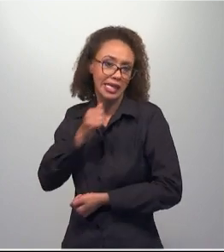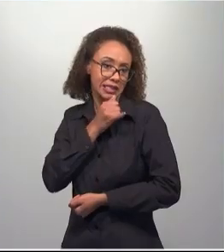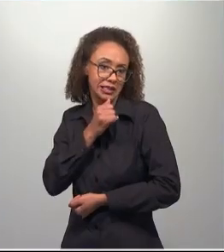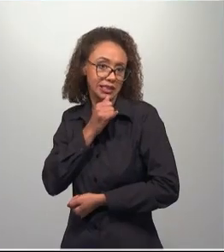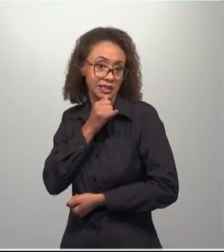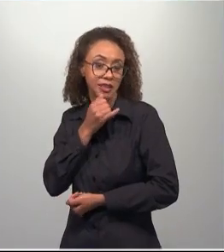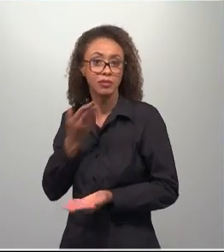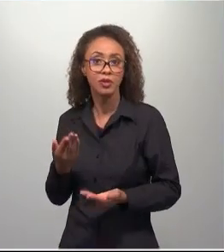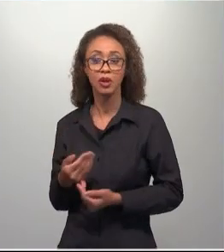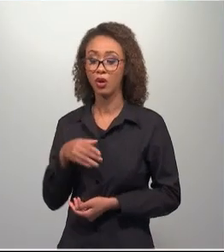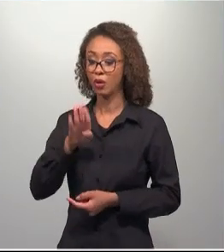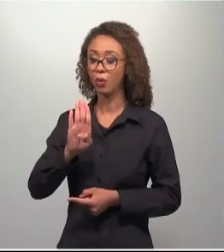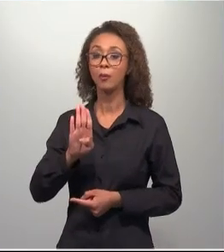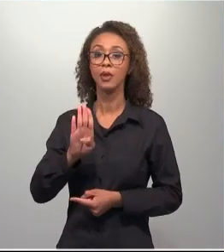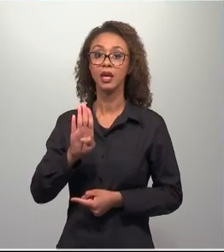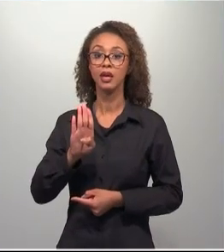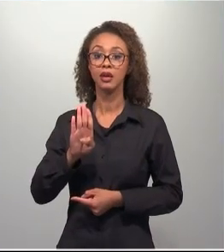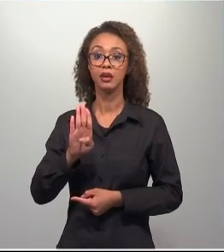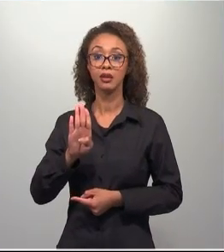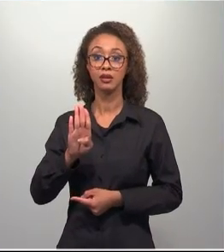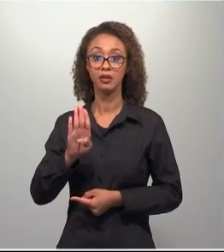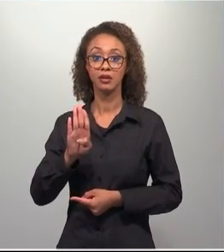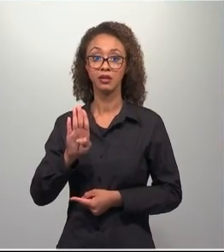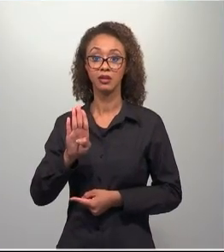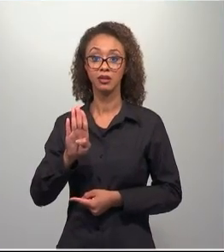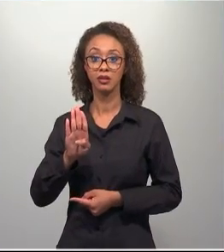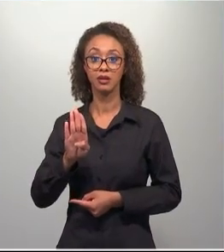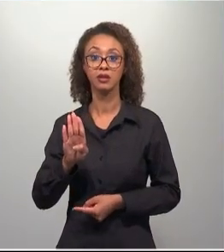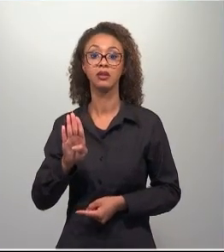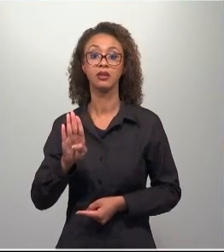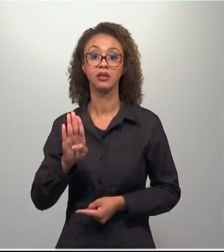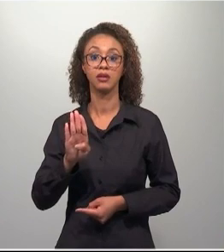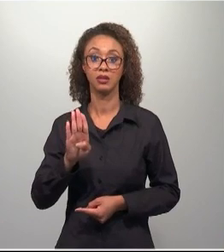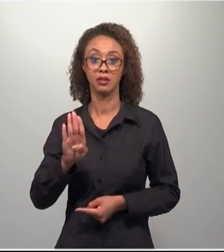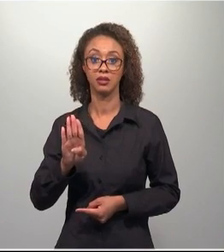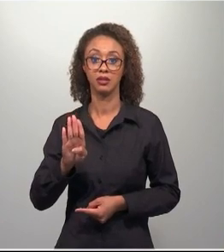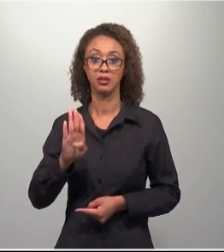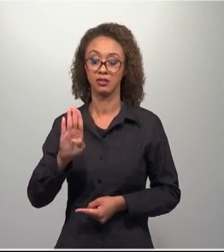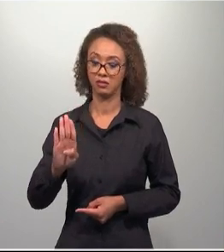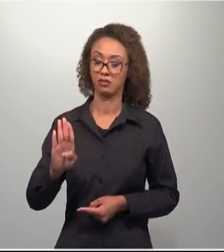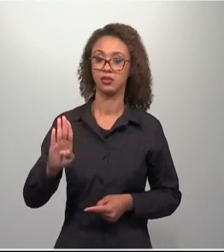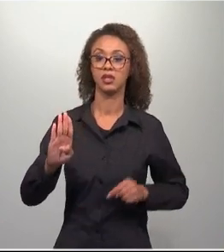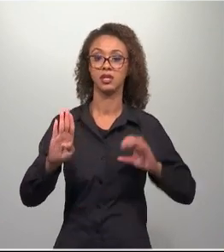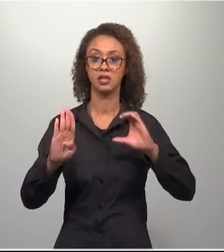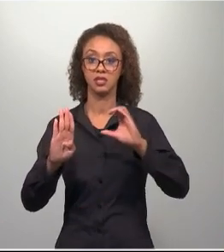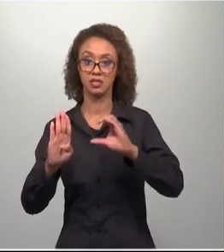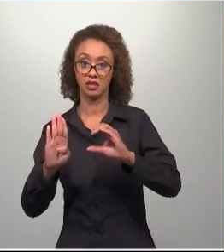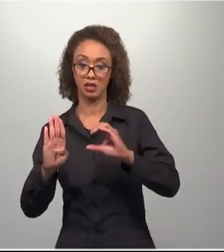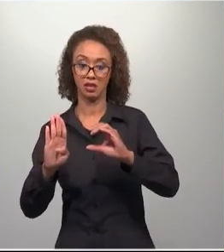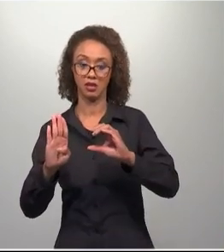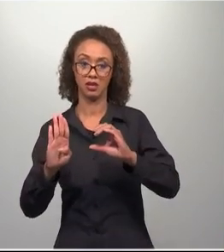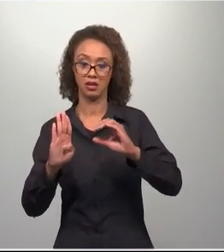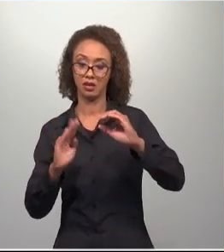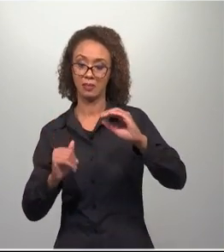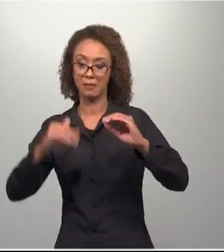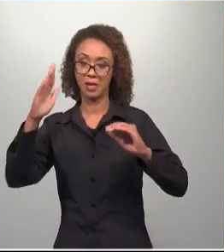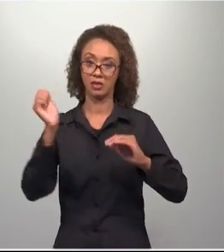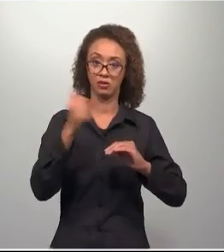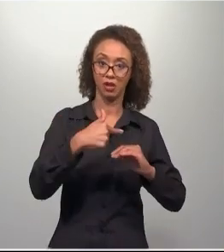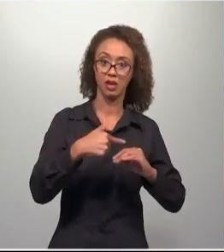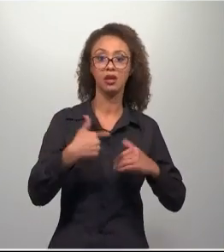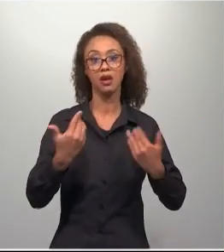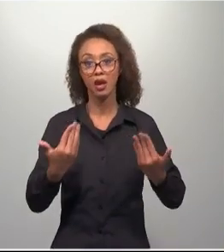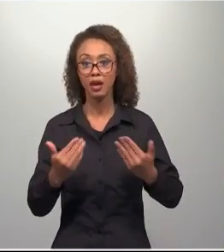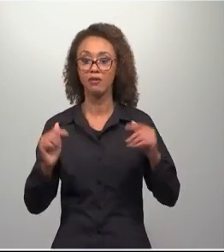o bes se sobrepõe às minhas mas minha aos e então eu fico com a e b e assim por diante vou